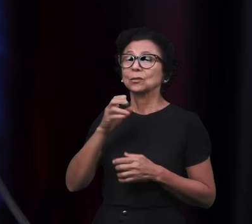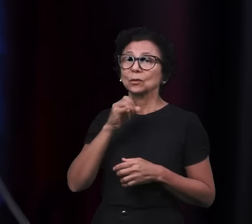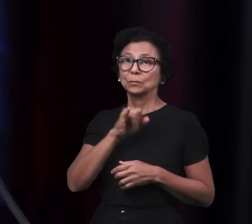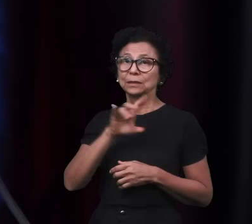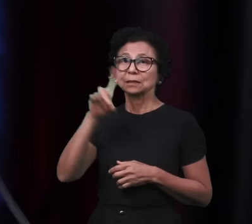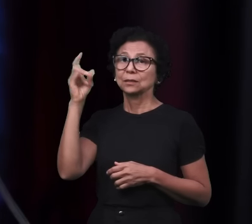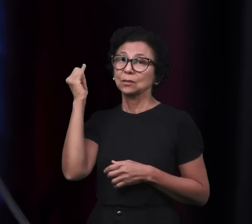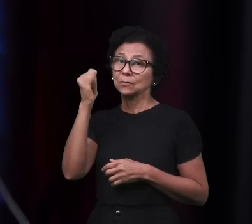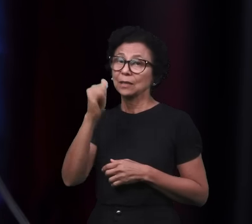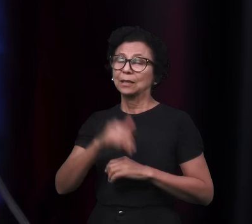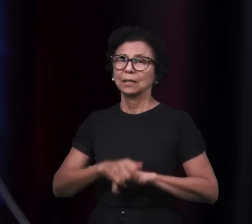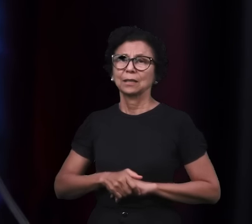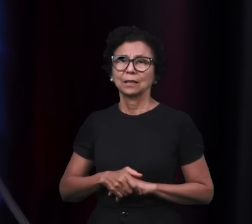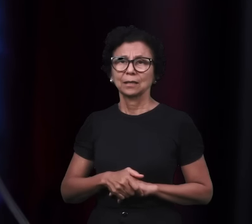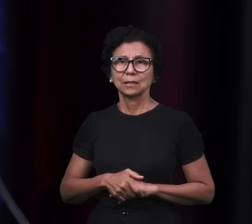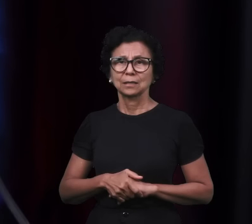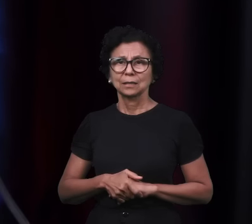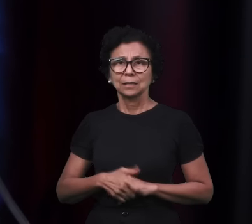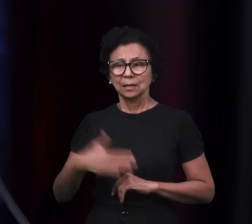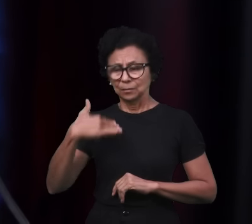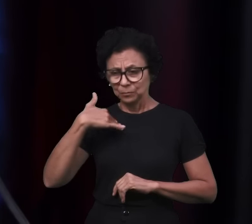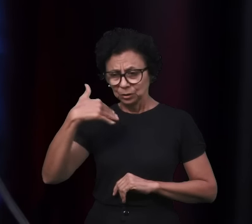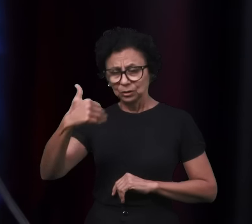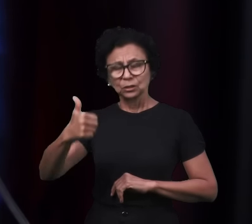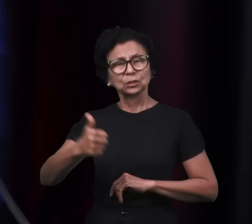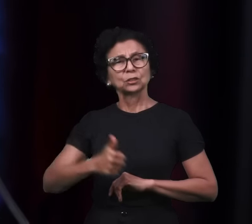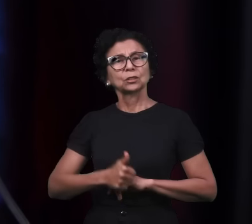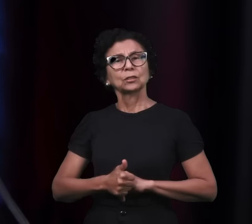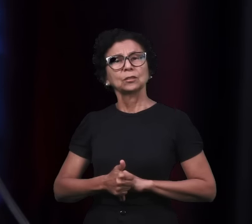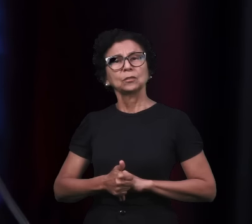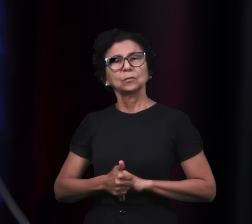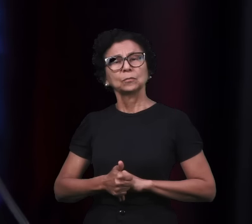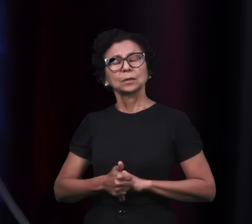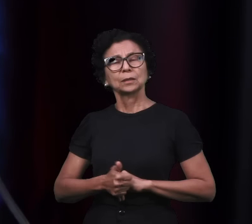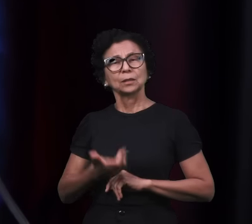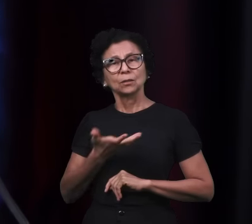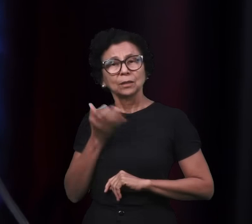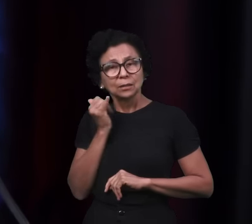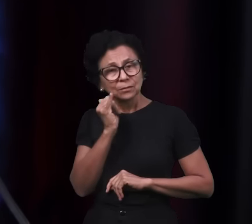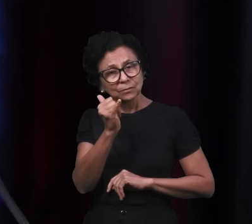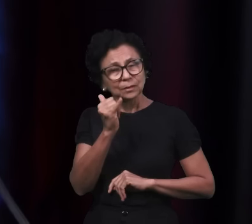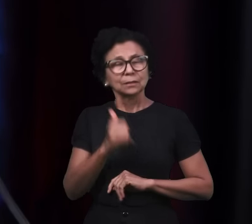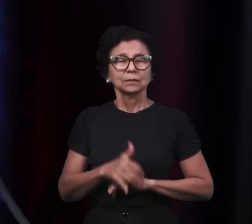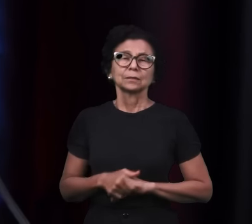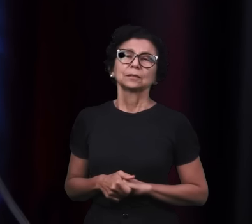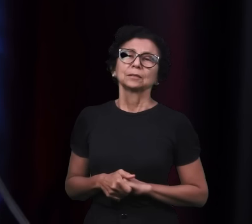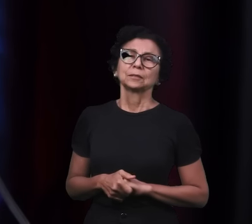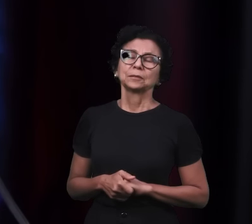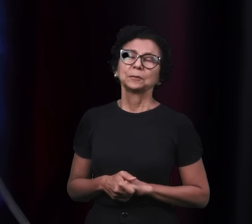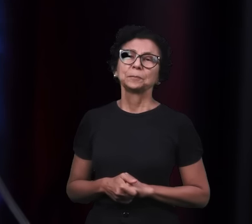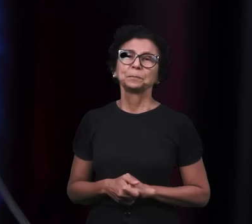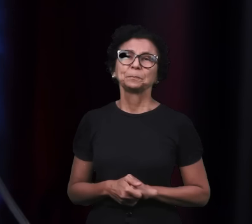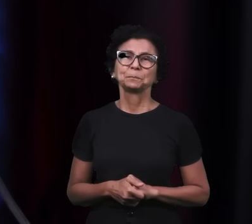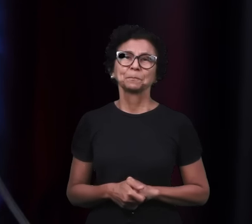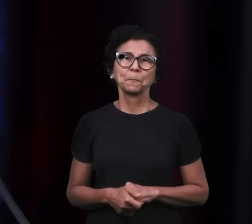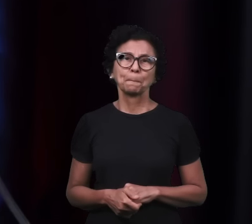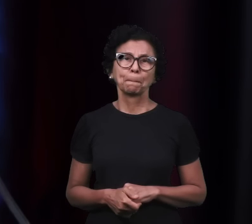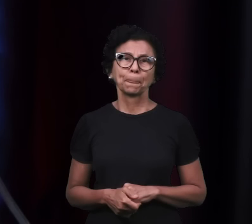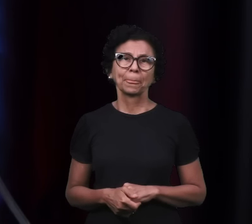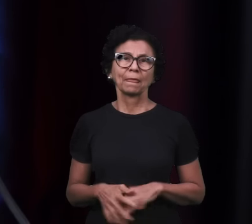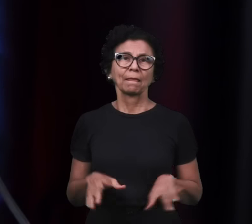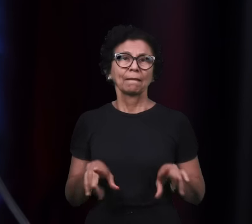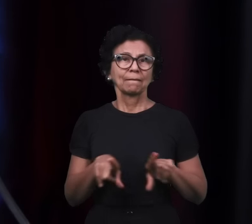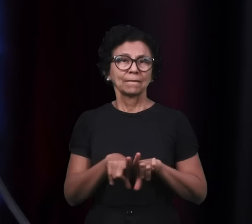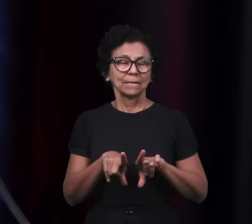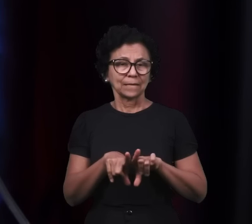revelar a você. Então o Senhor tem prazer nisso, em se revelar à vida do homem, né? E quando diz aqui, olha, e